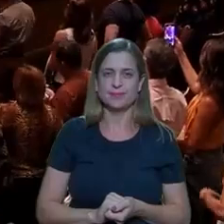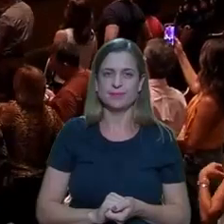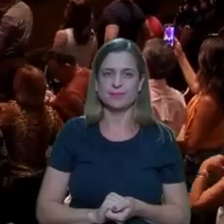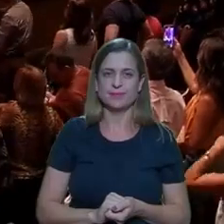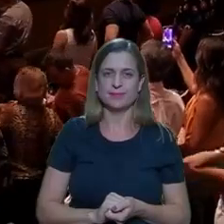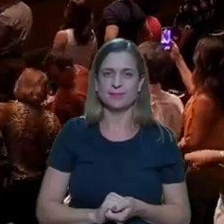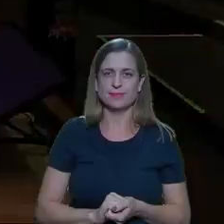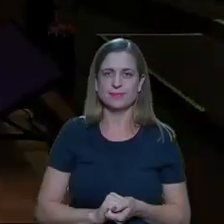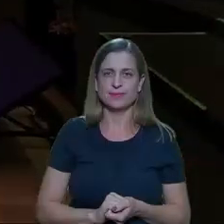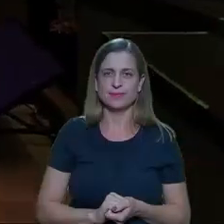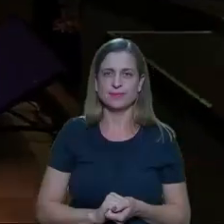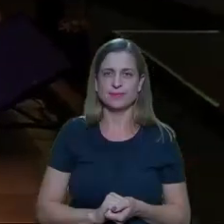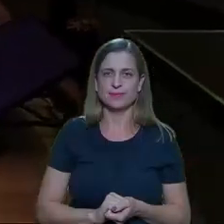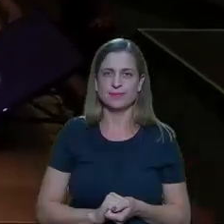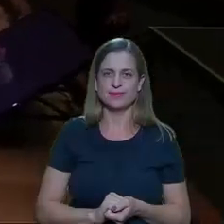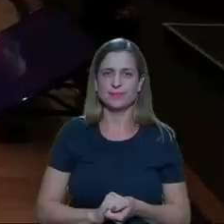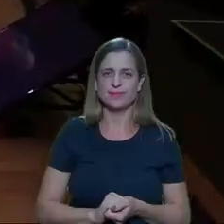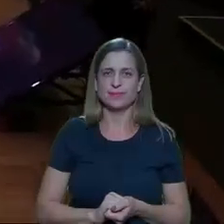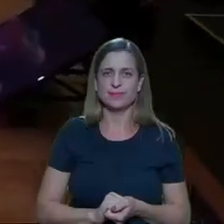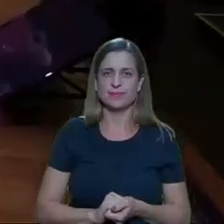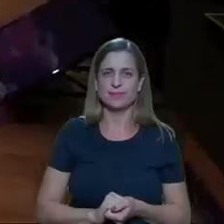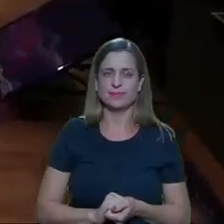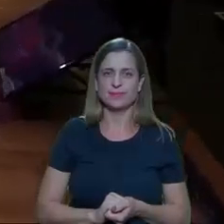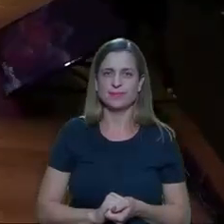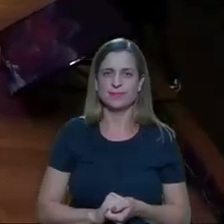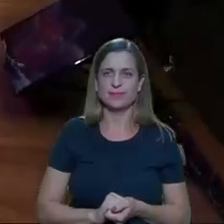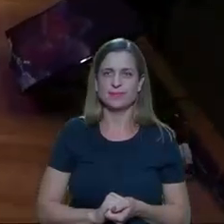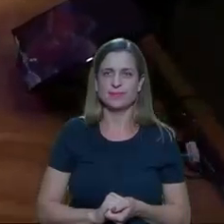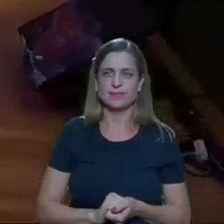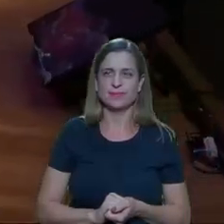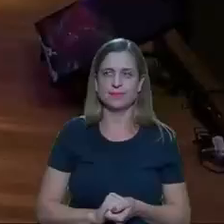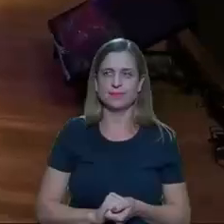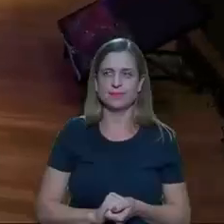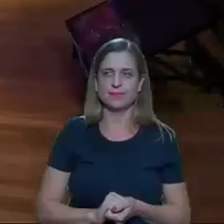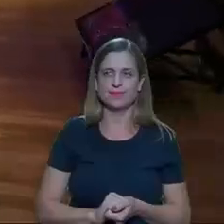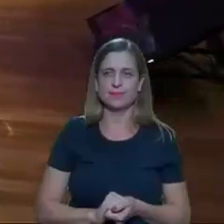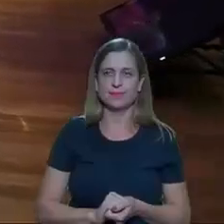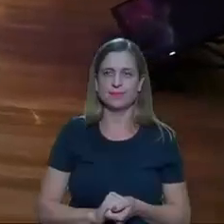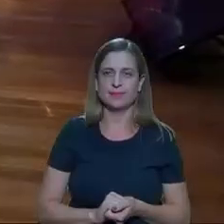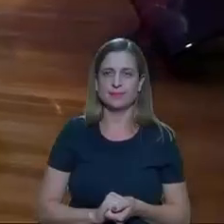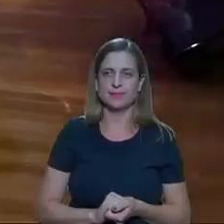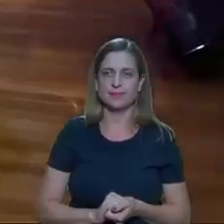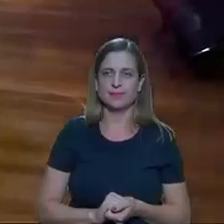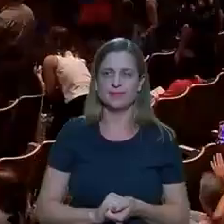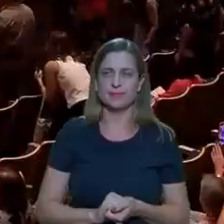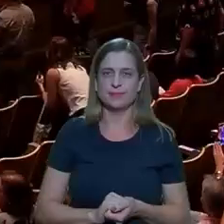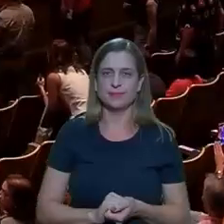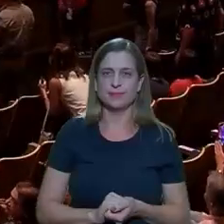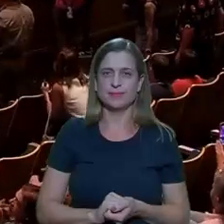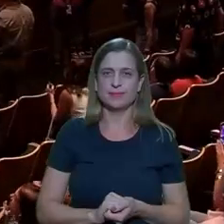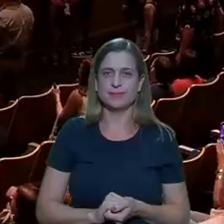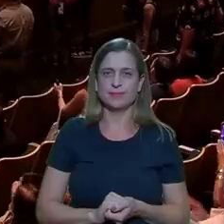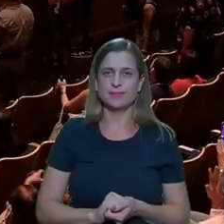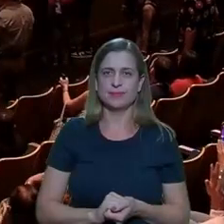branco. Ele traja camiseta de botões branca e, por cima, usa uma capa preta ornada com dourado. Usa óculos retangulares